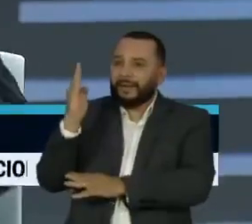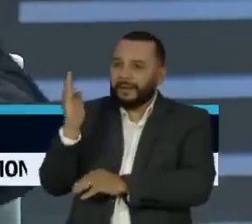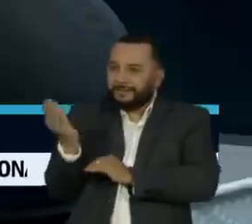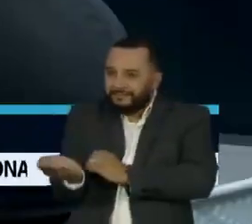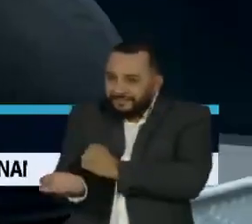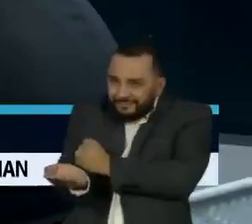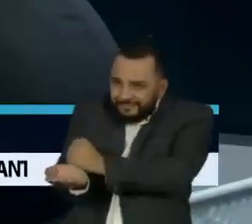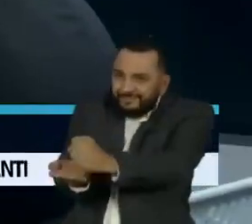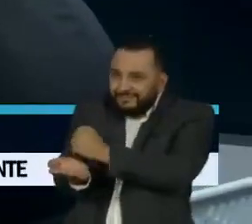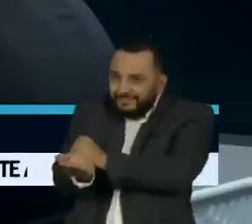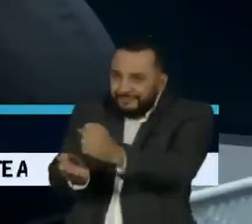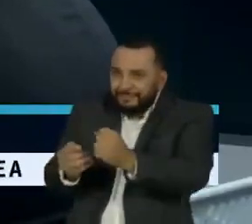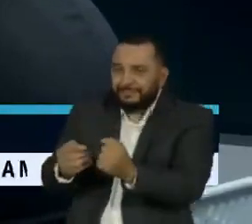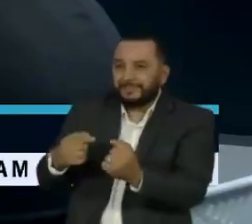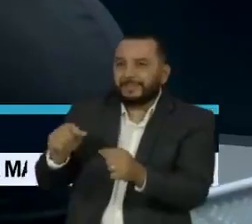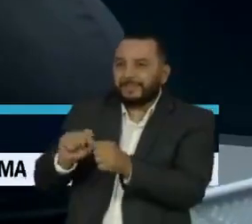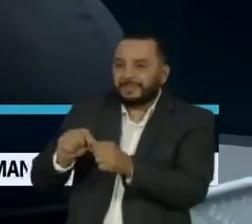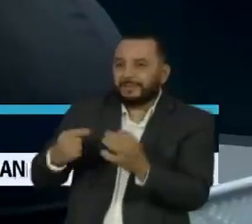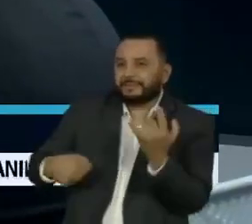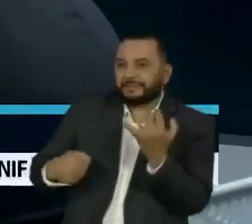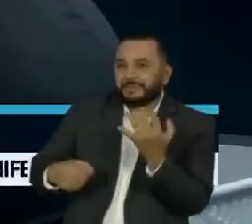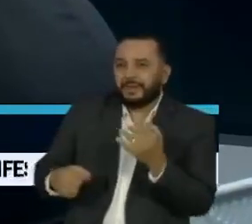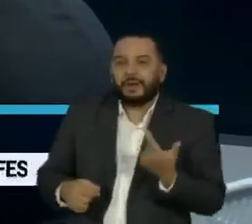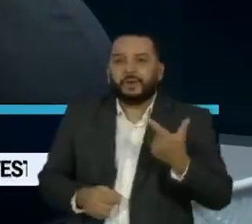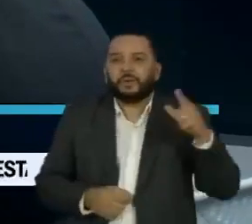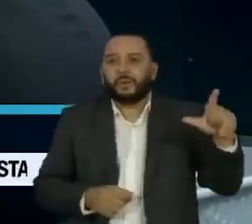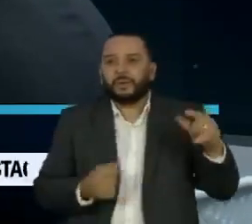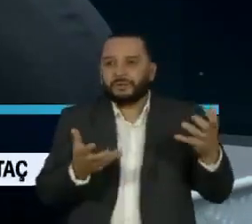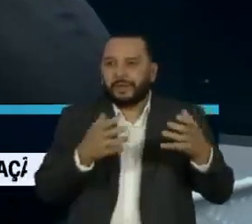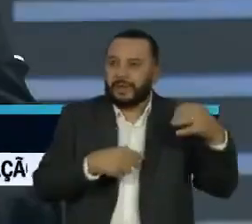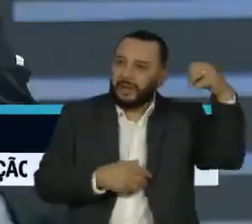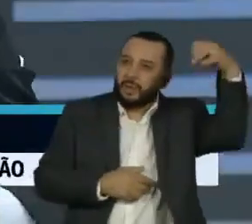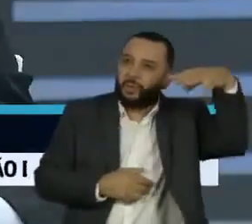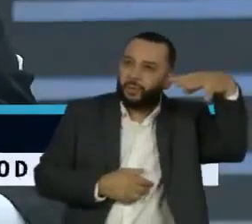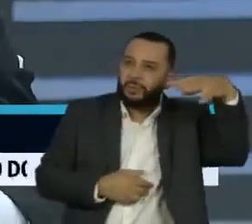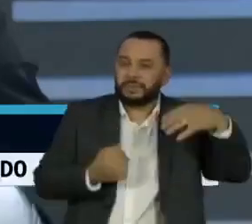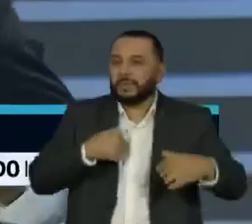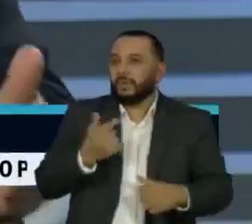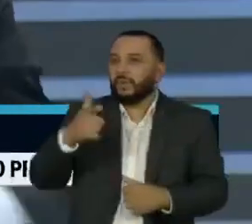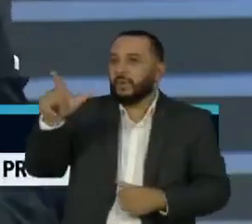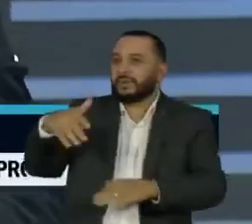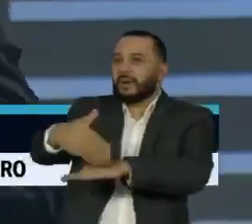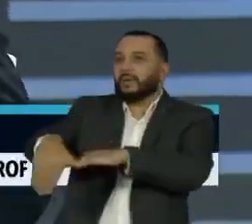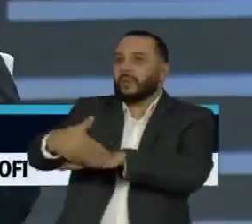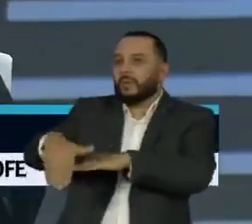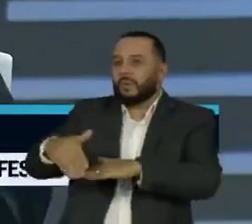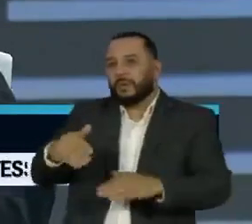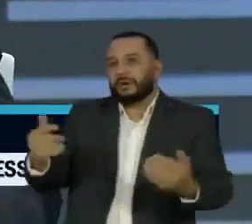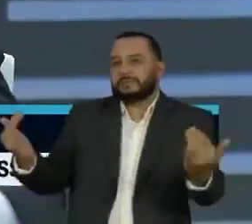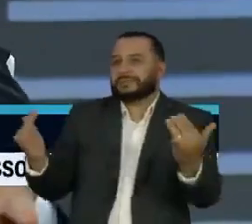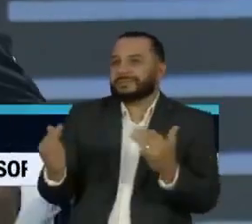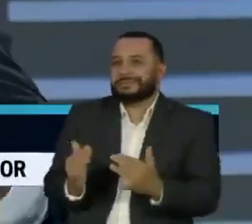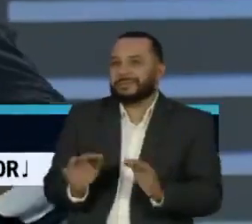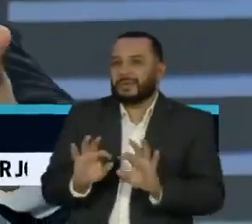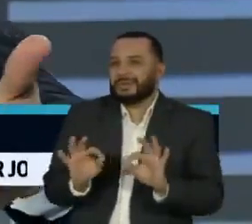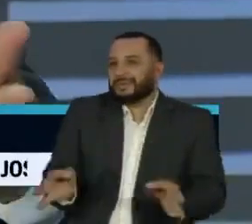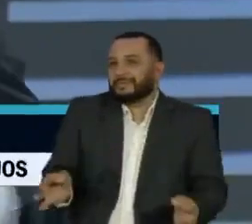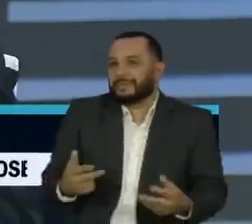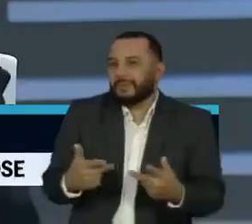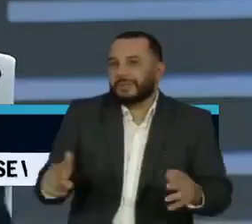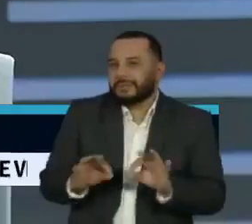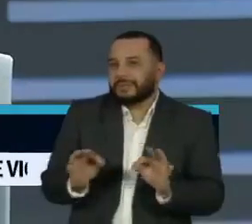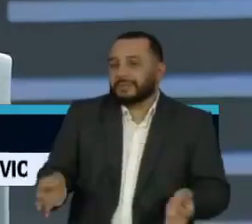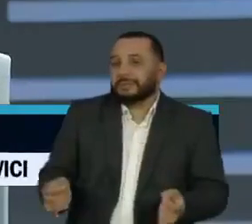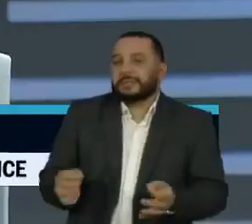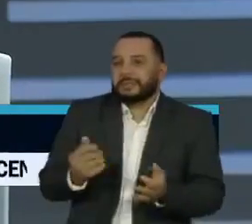quer uma iluminação para poder montar o seu santo, a outra quer só a rua, né, para reunir as pessoas e fazer um samba uma